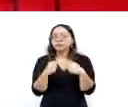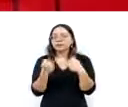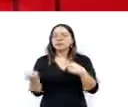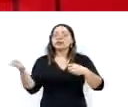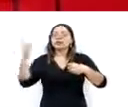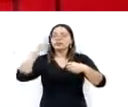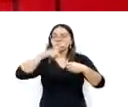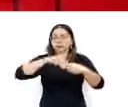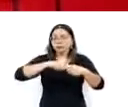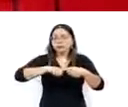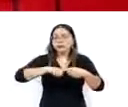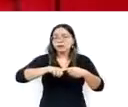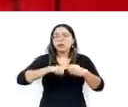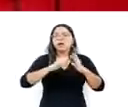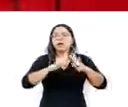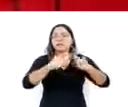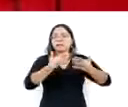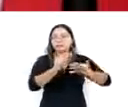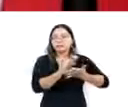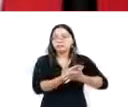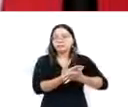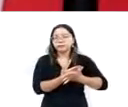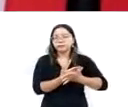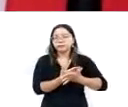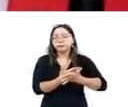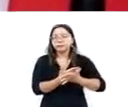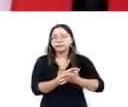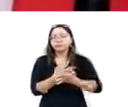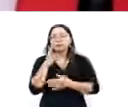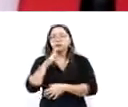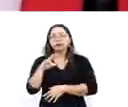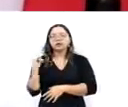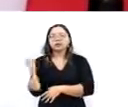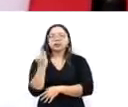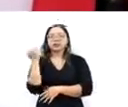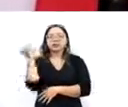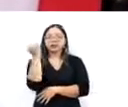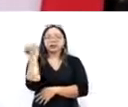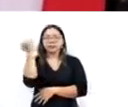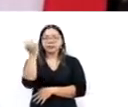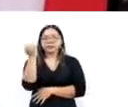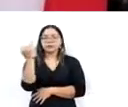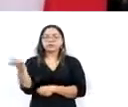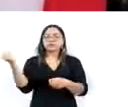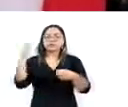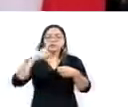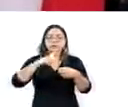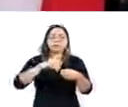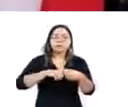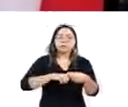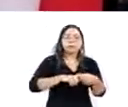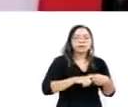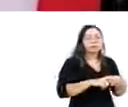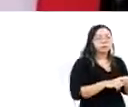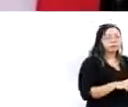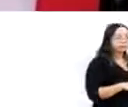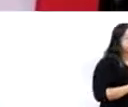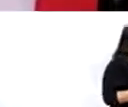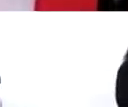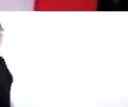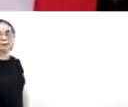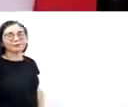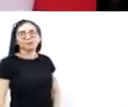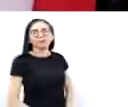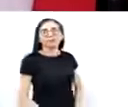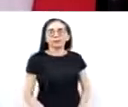necessidade de retornarmos de alguma forma. Agora veja o quanto é importante retornar sem termos